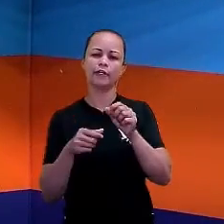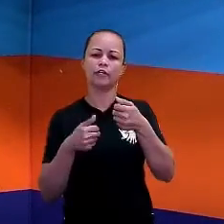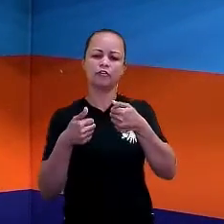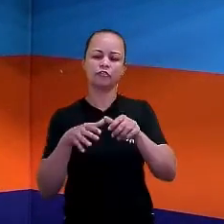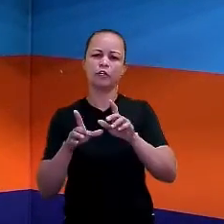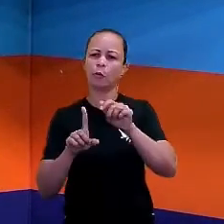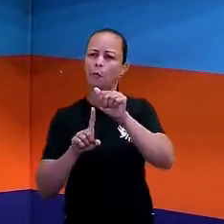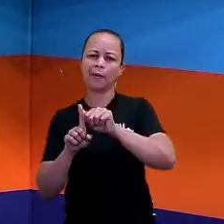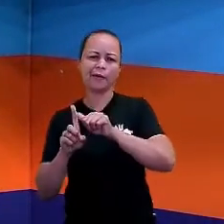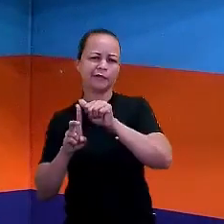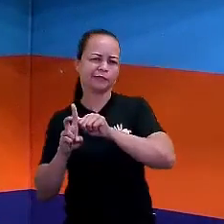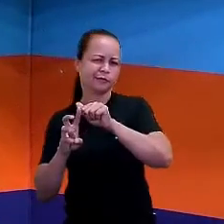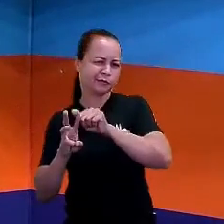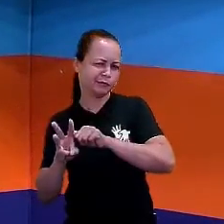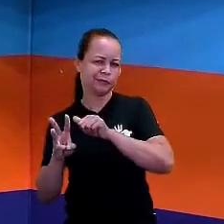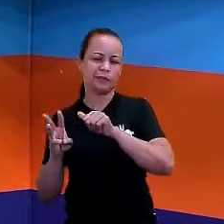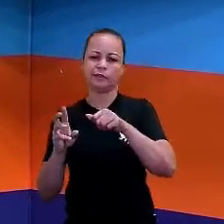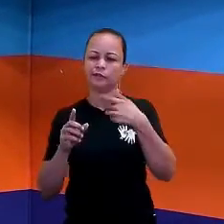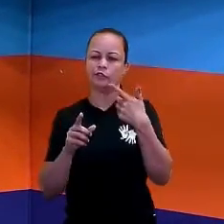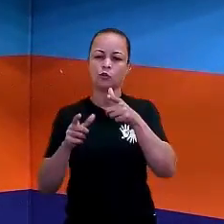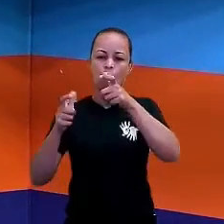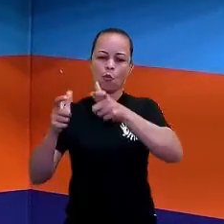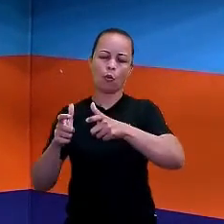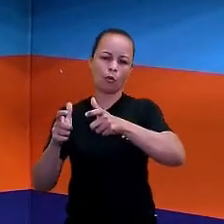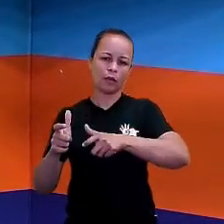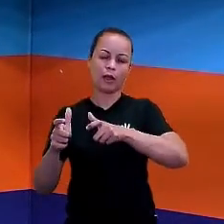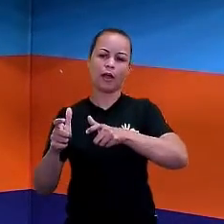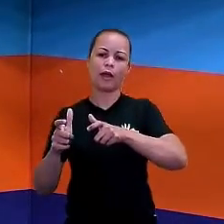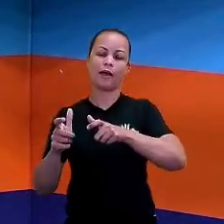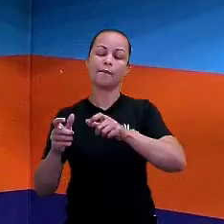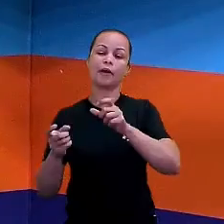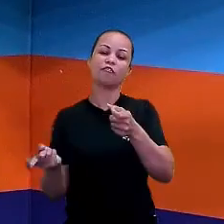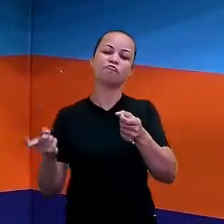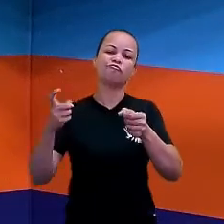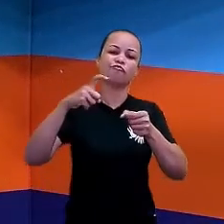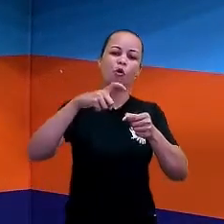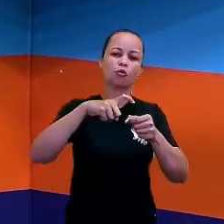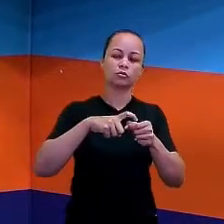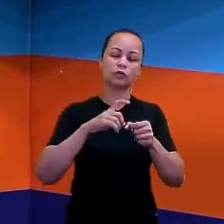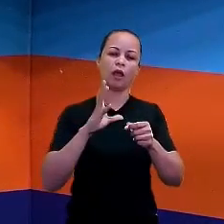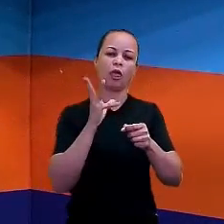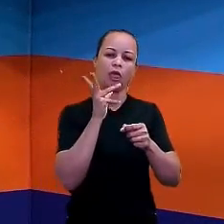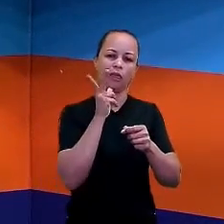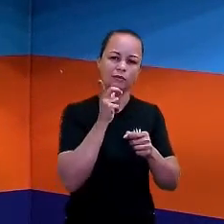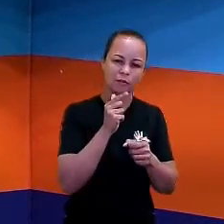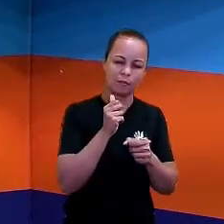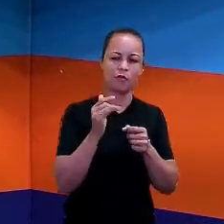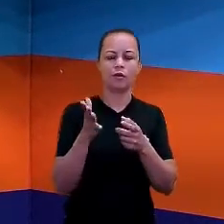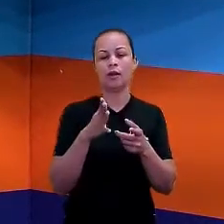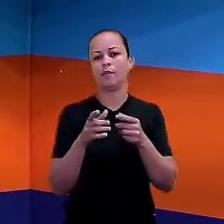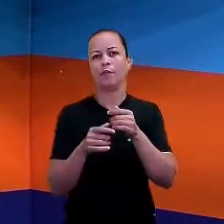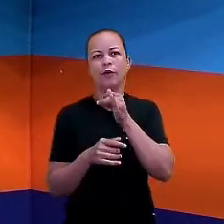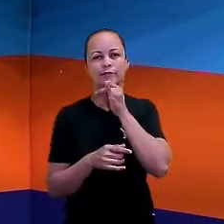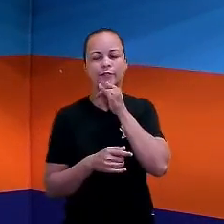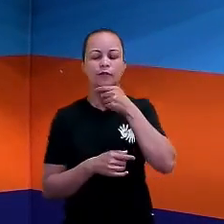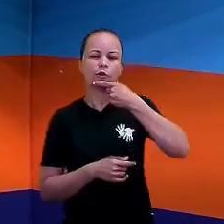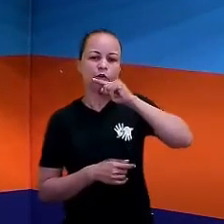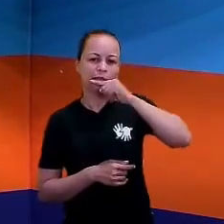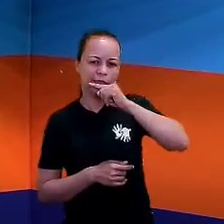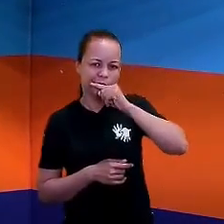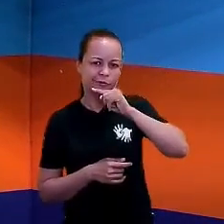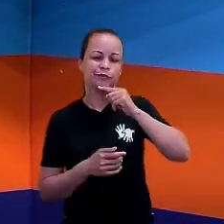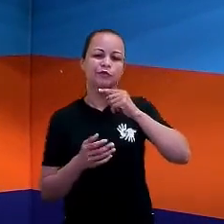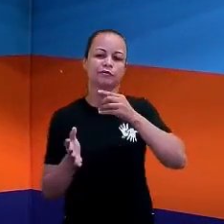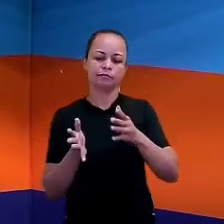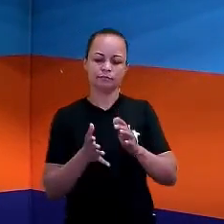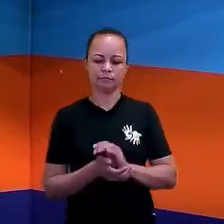Passam meses, 2, 3 meses, que a gente tomou como exemplo a safra da cana-de-açúcar, a colheita. E